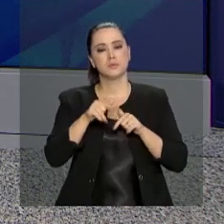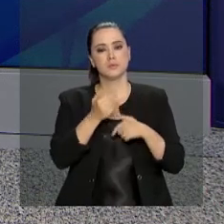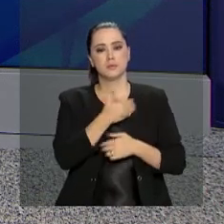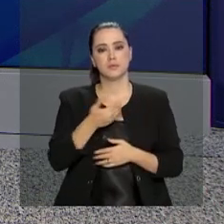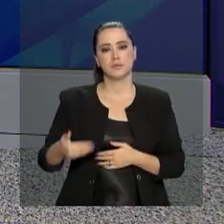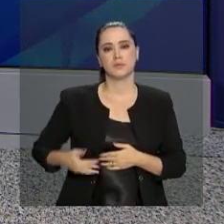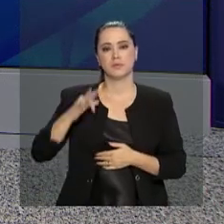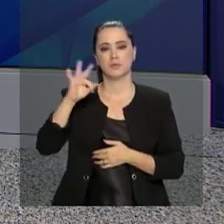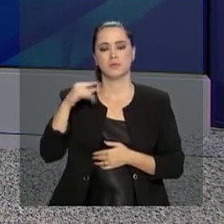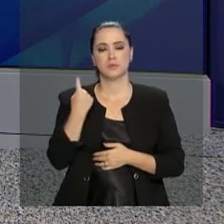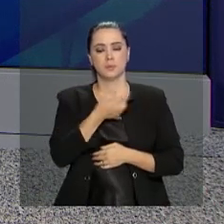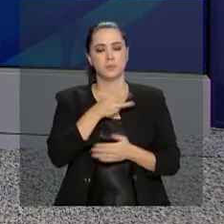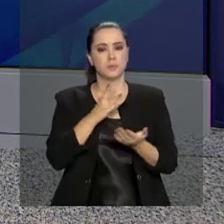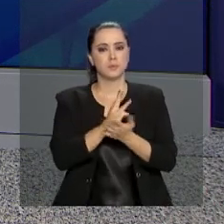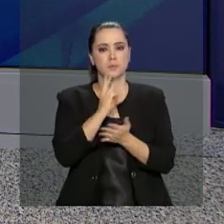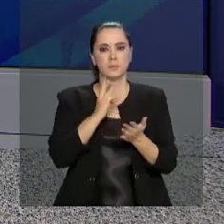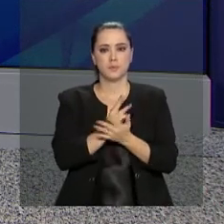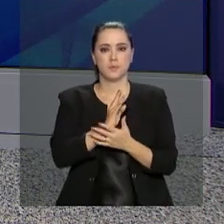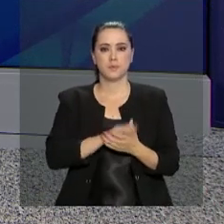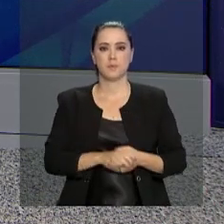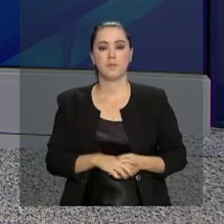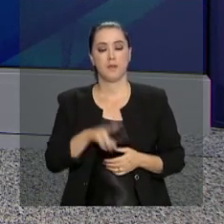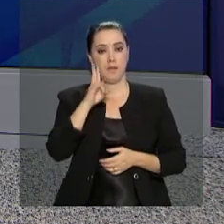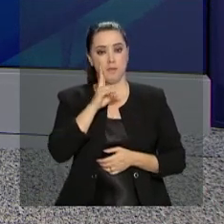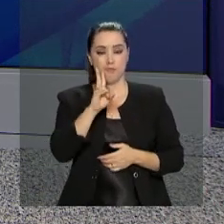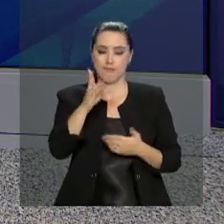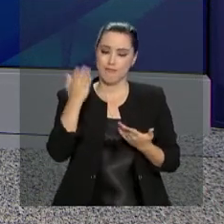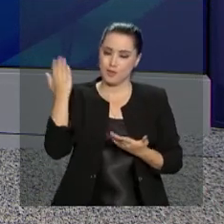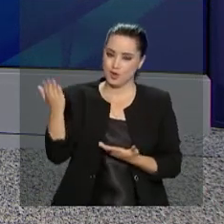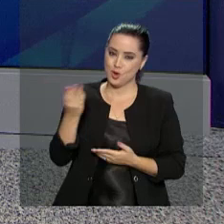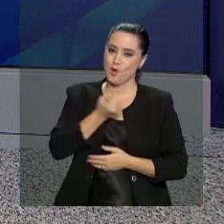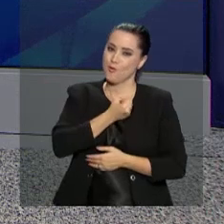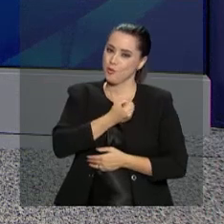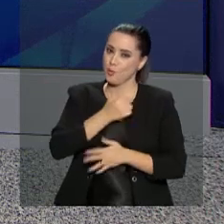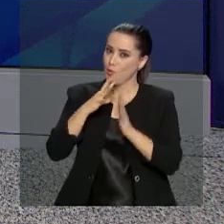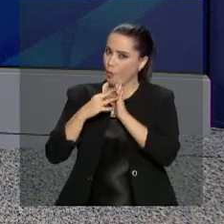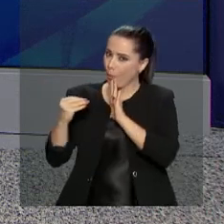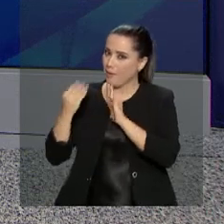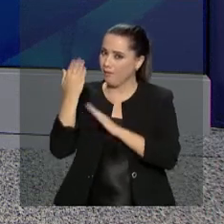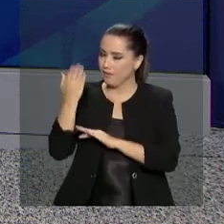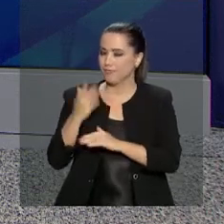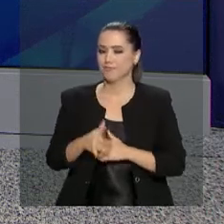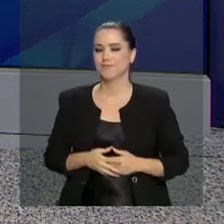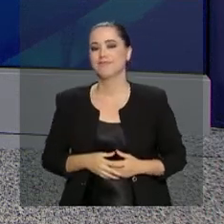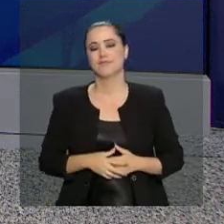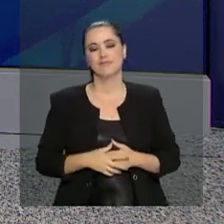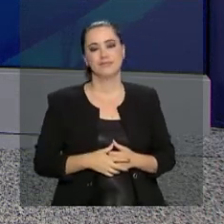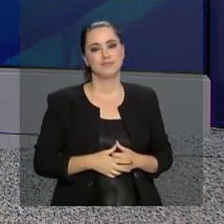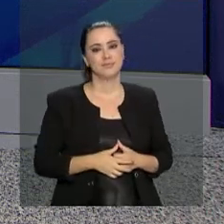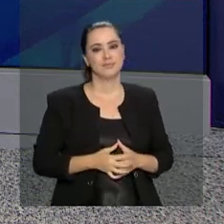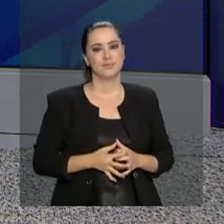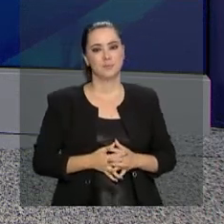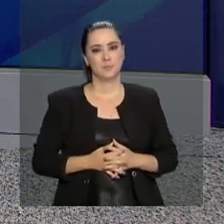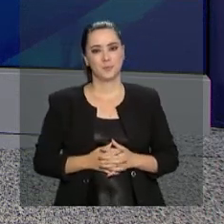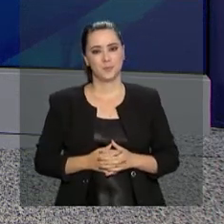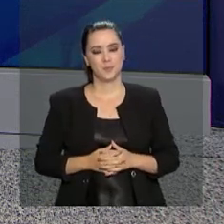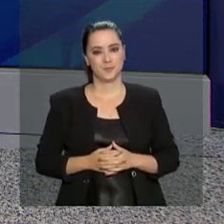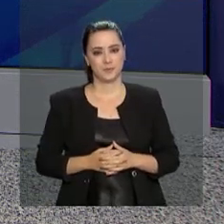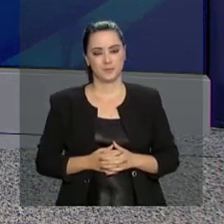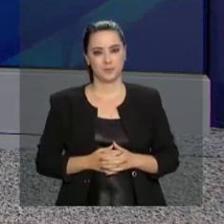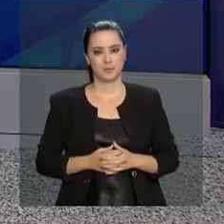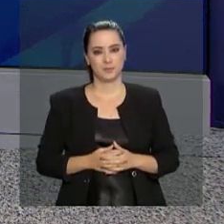ações do governo federal para o nosso axapi então anote aí é 61 9 98 67